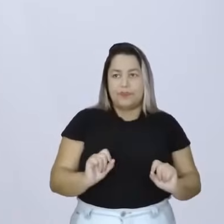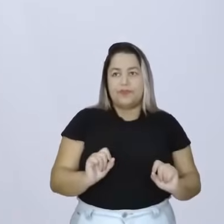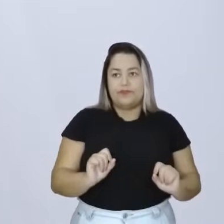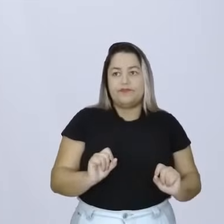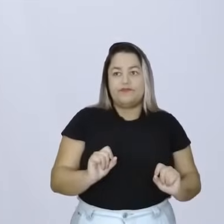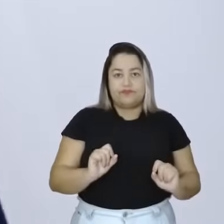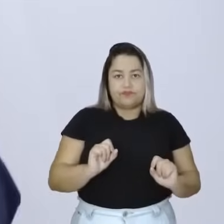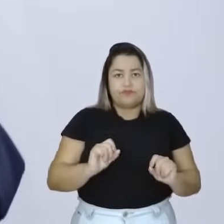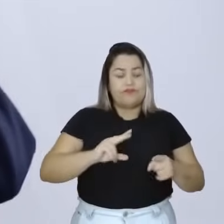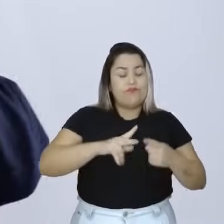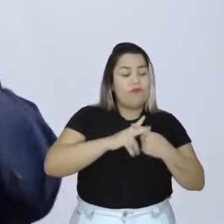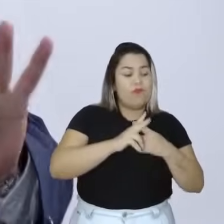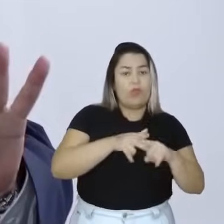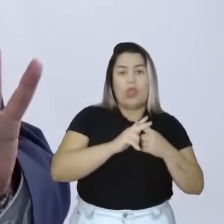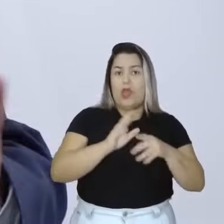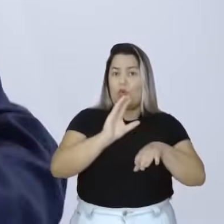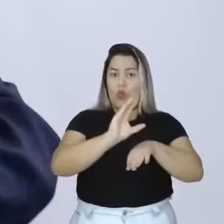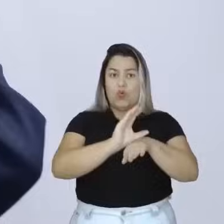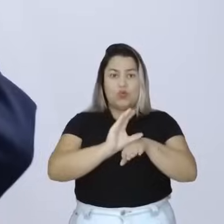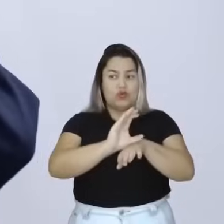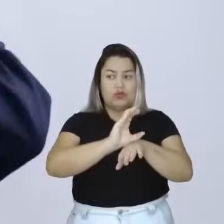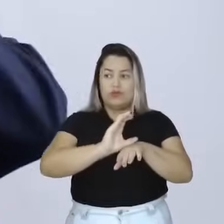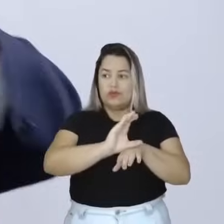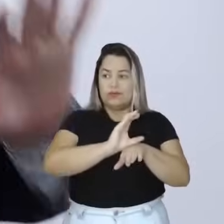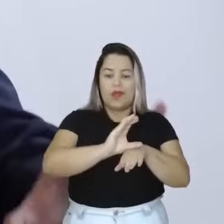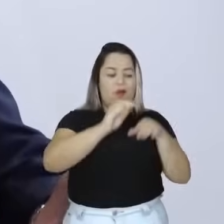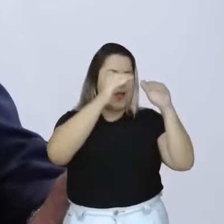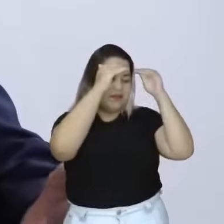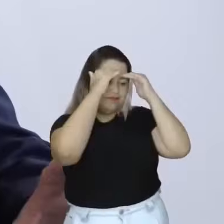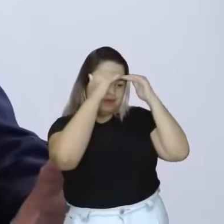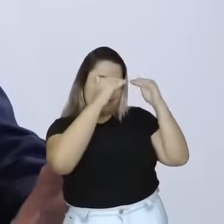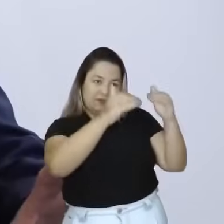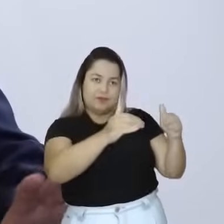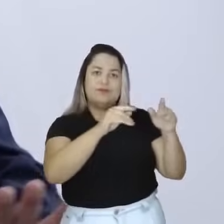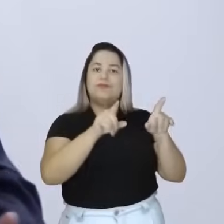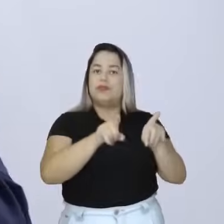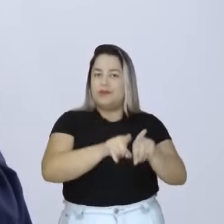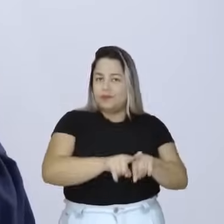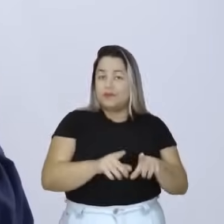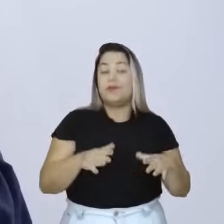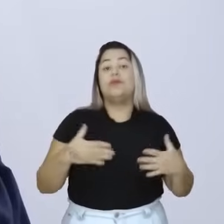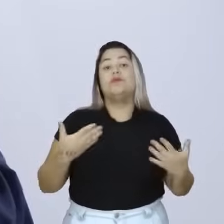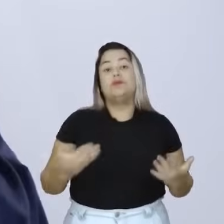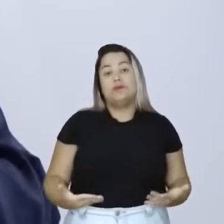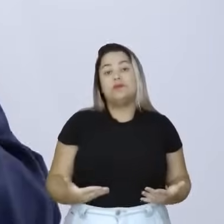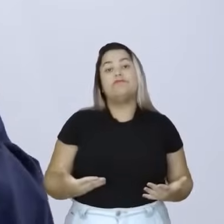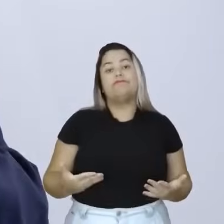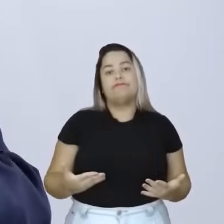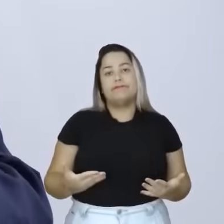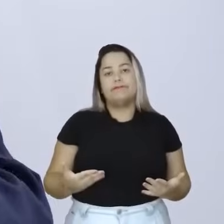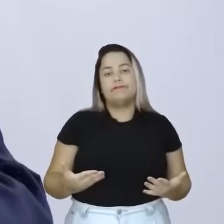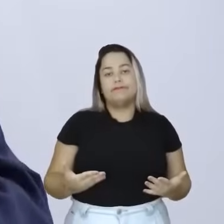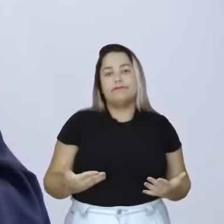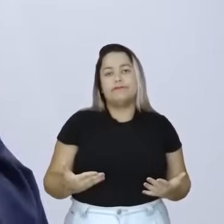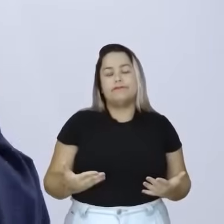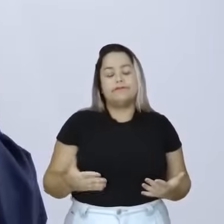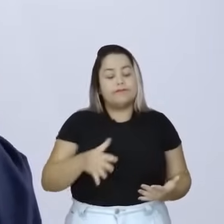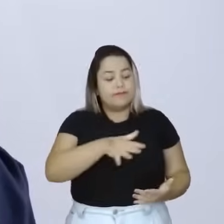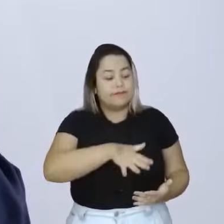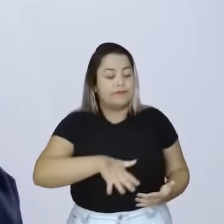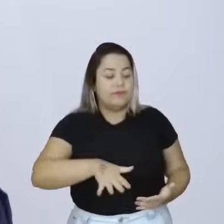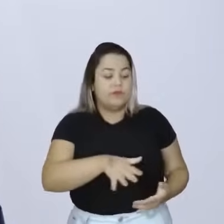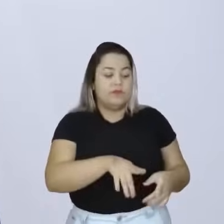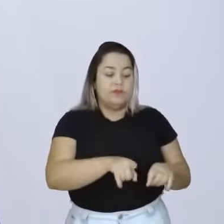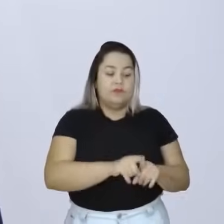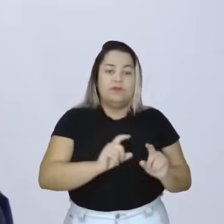de alterar é constitucional e nós respeitamos isso. Então, nós estamos nesse